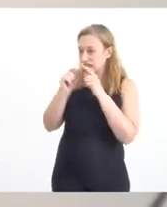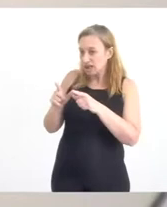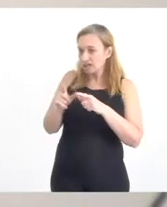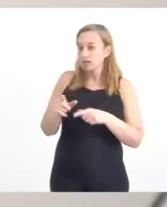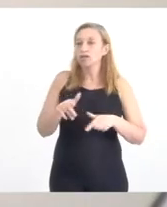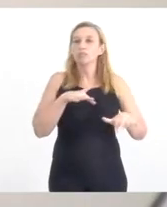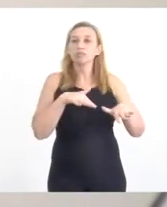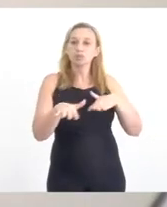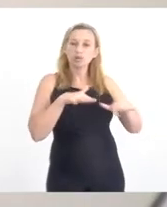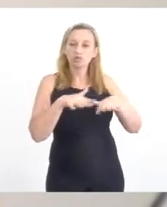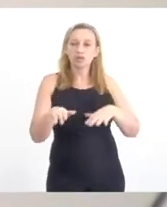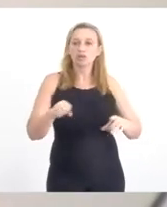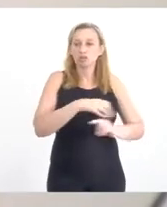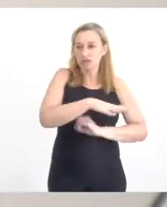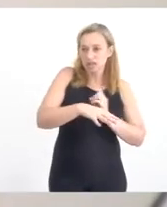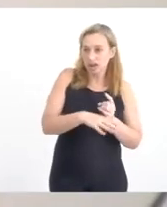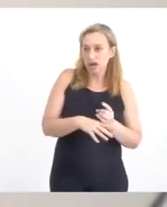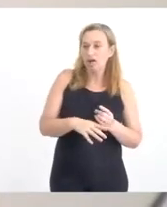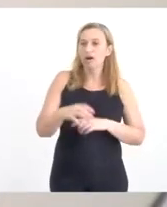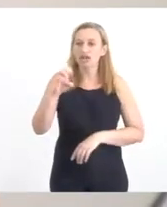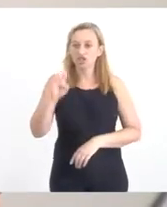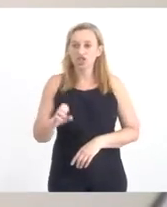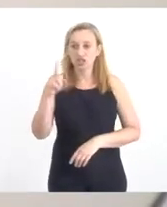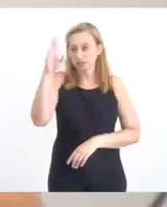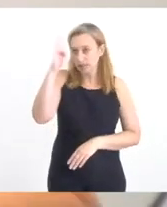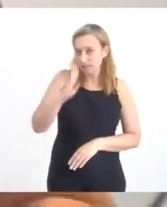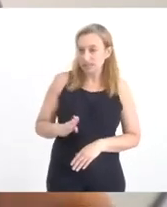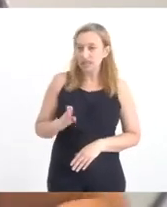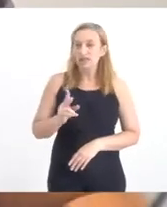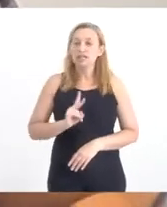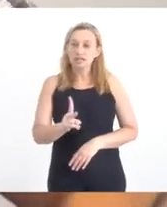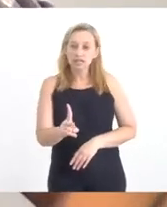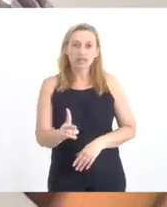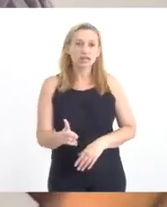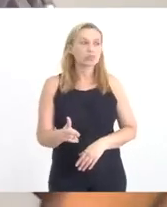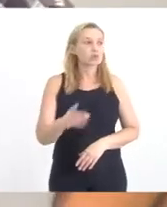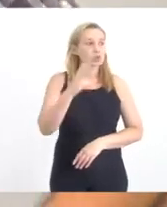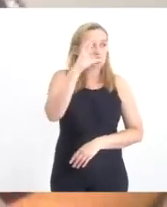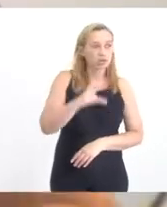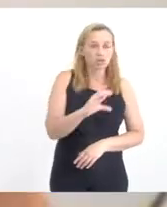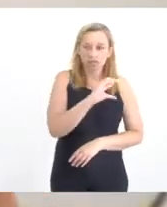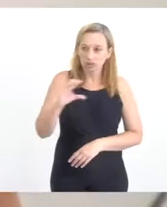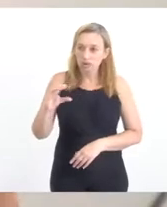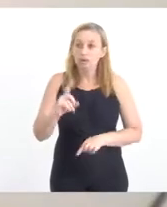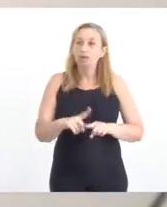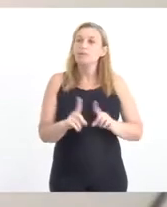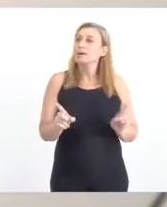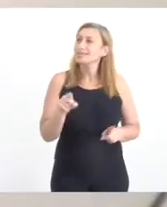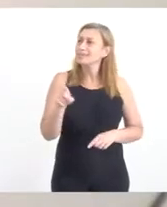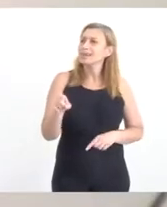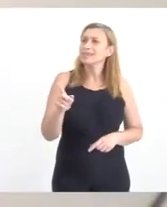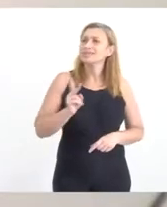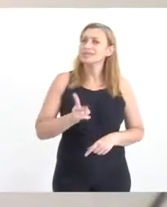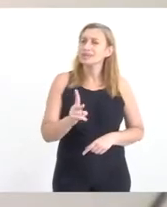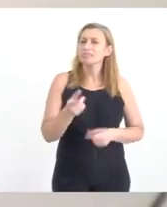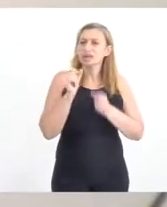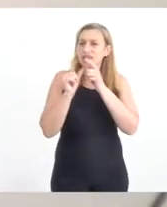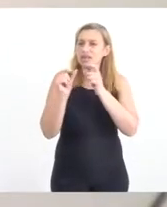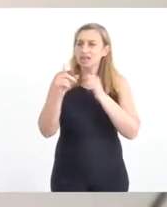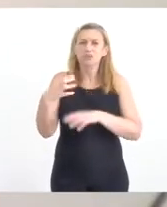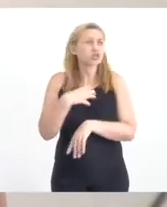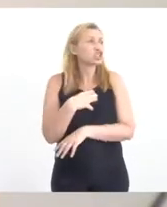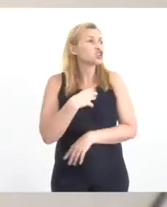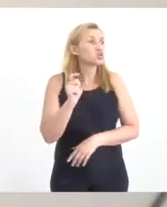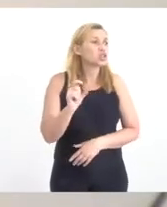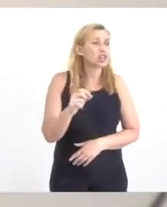esquerda brasileira é pertinho sempre uma pessoa de esquerda né do movimento católico mas ele foi muito criticado no